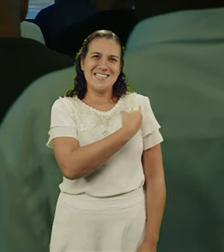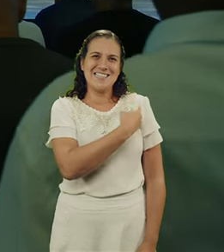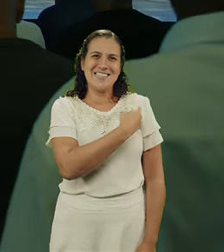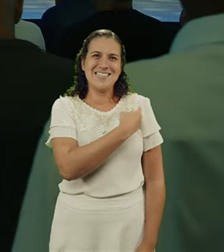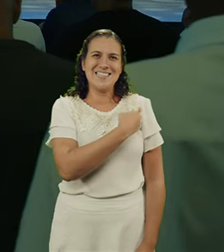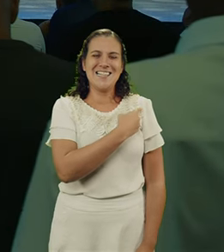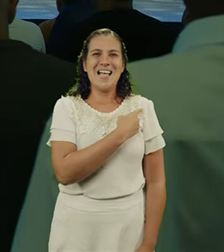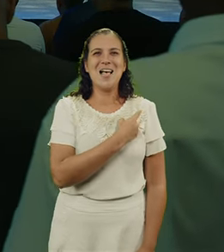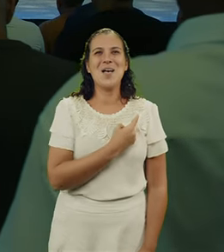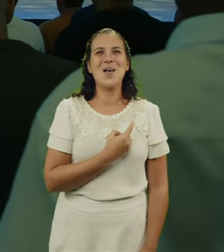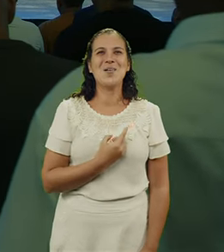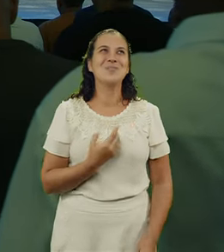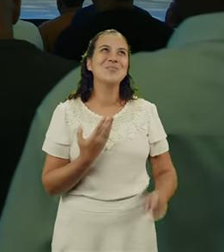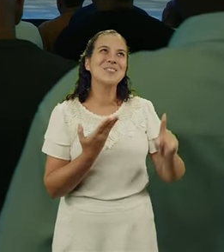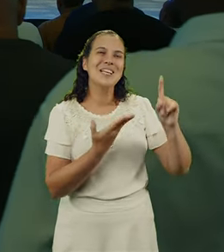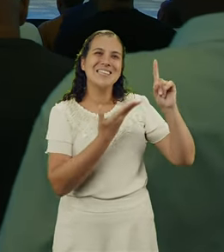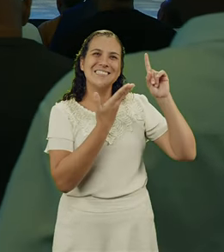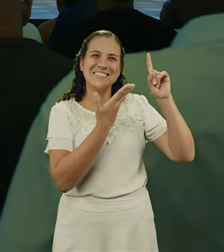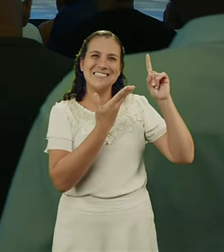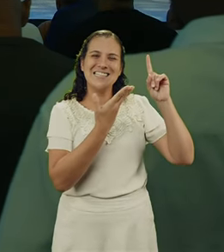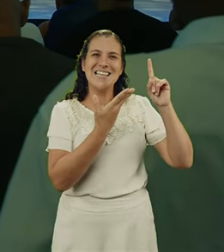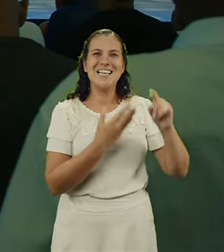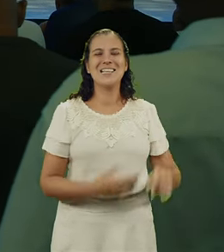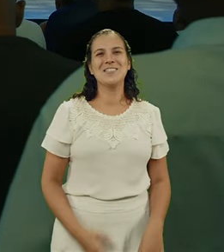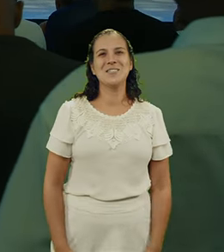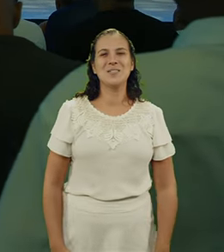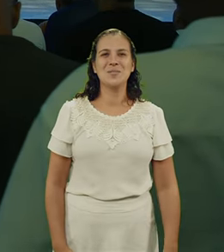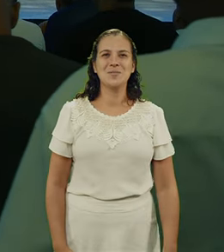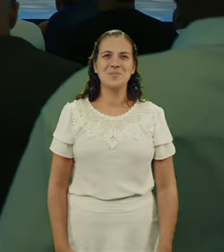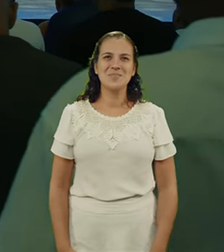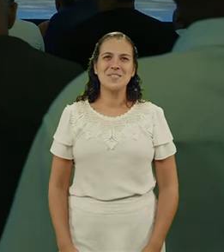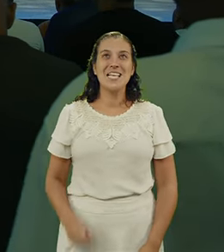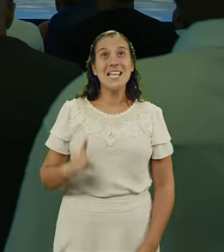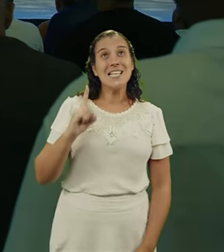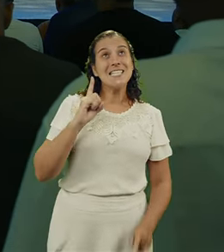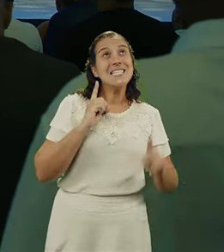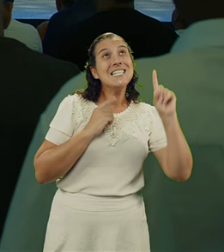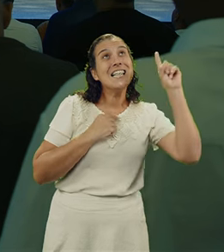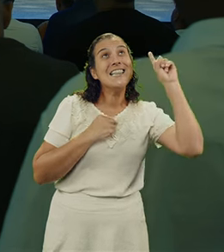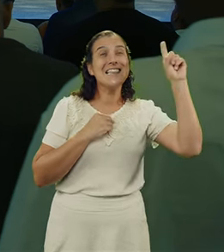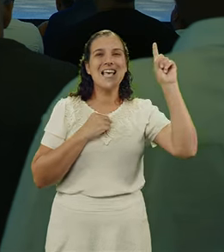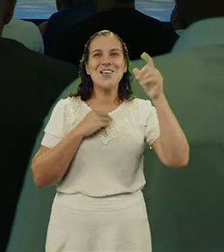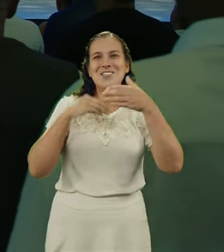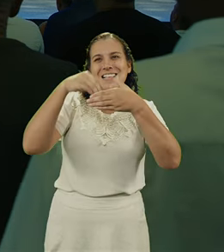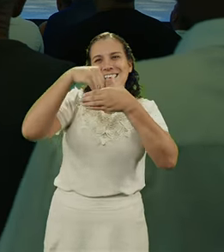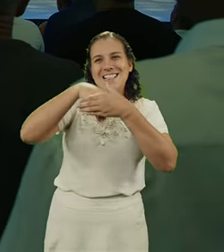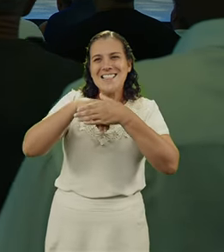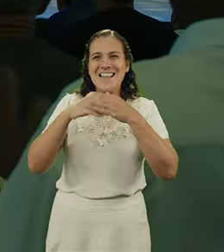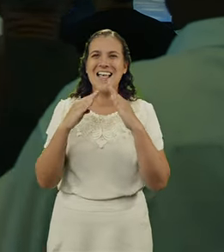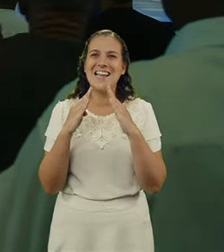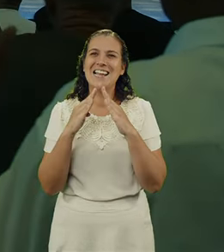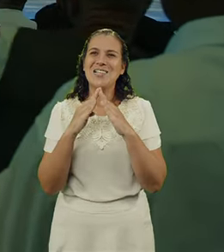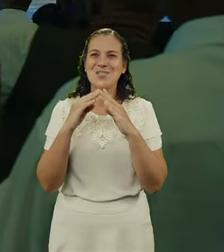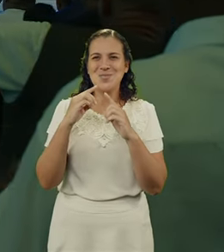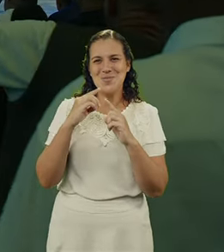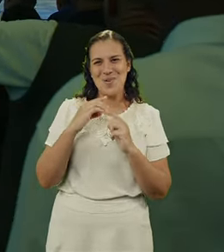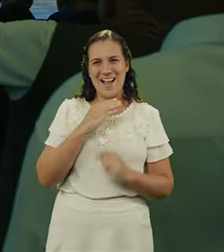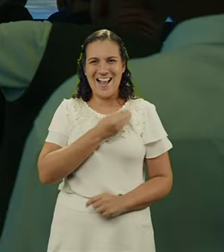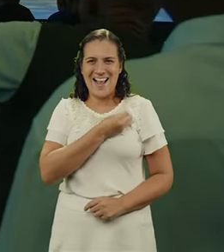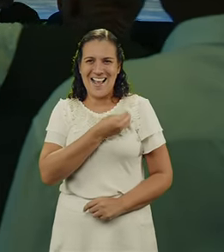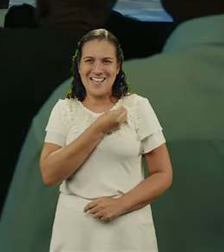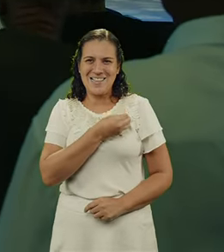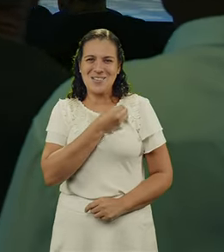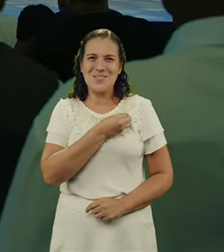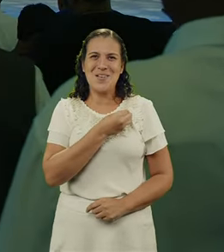vida, vocês vão responder, vai ter milagre, vai ter milagre. Quem vai cantar aqui, faz assim com as mãos. Aleluia,